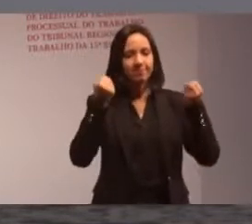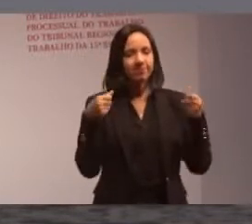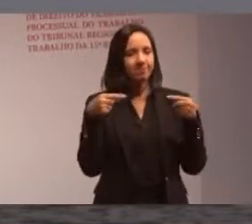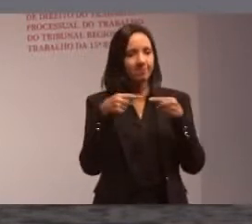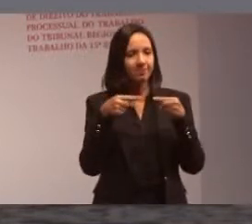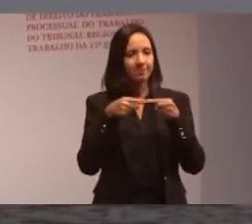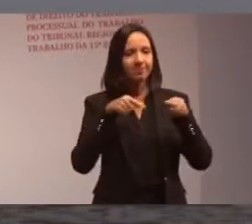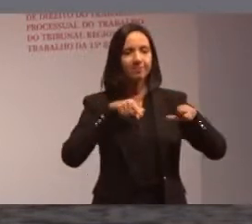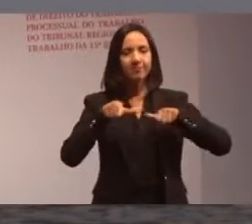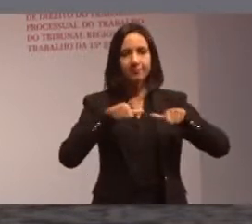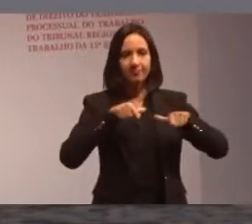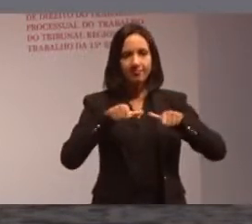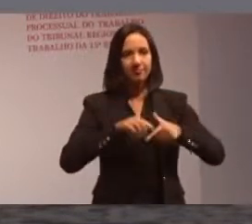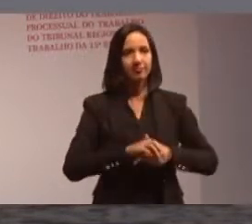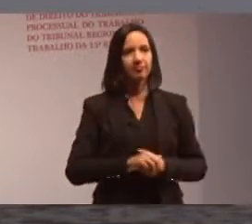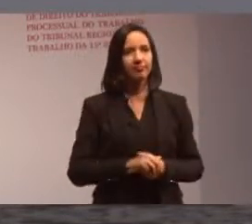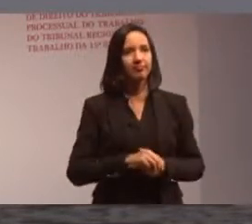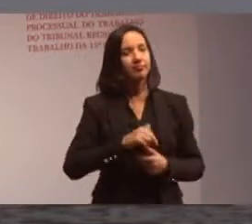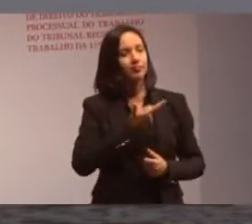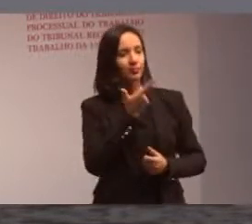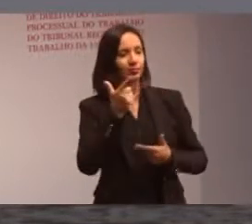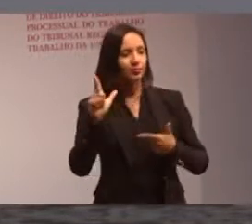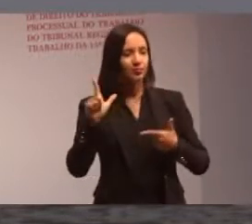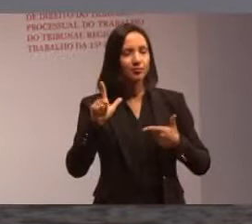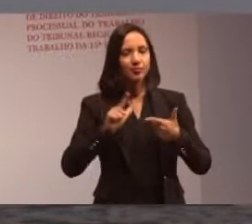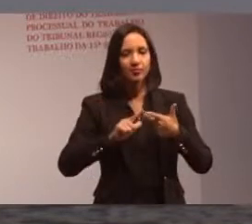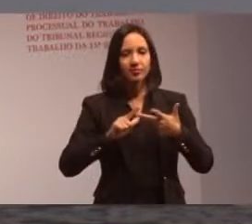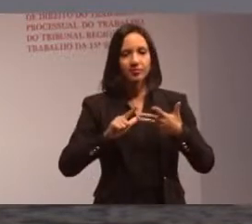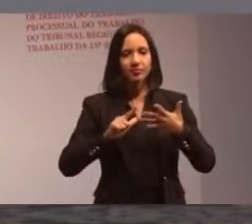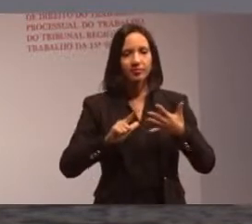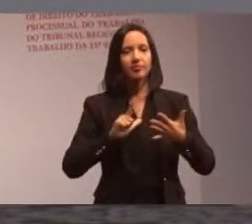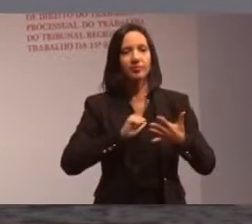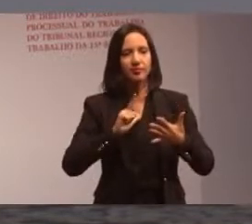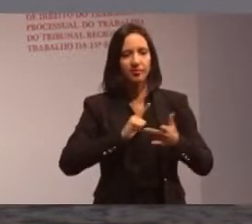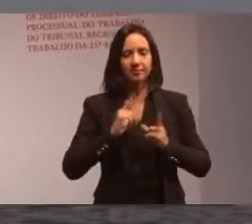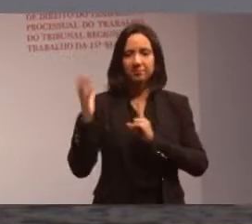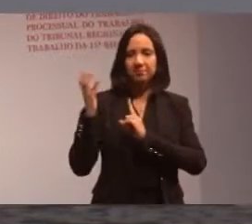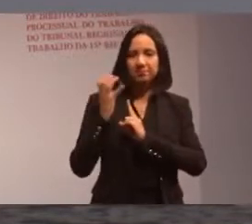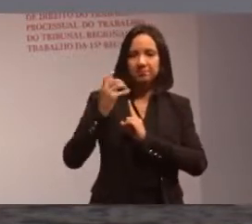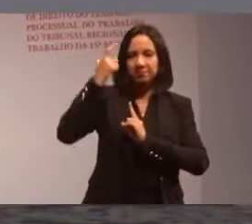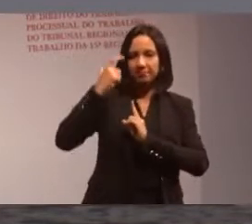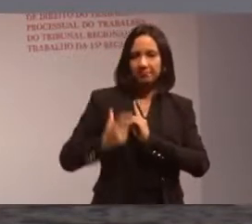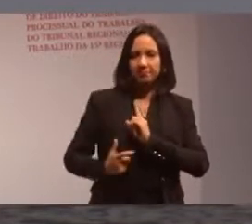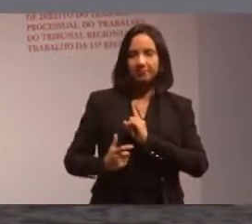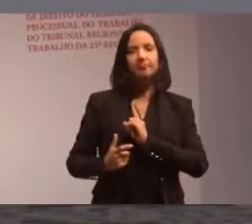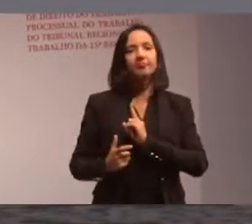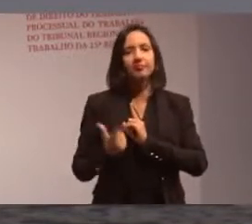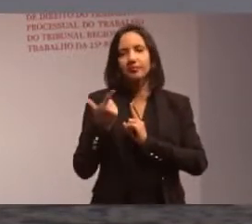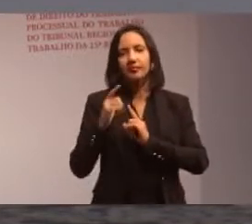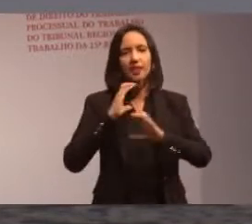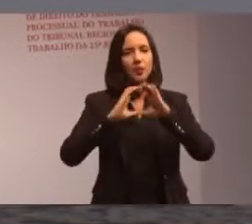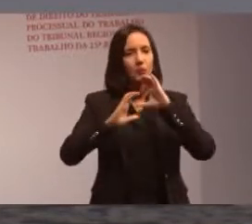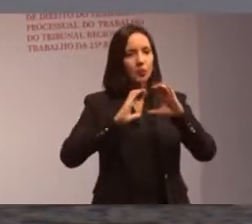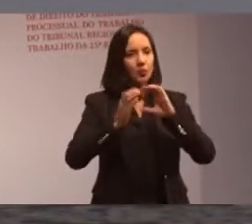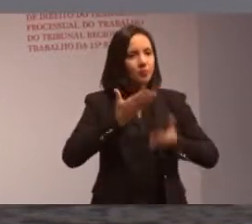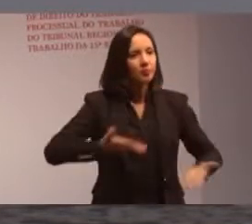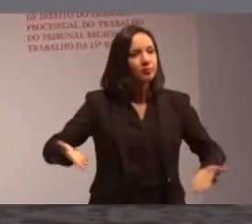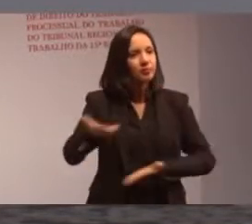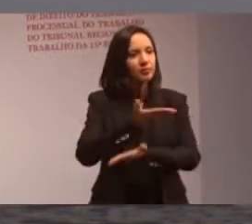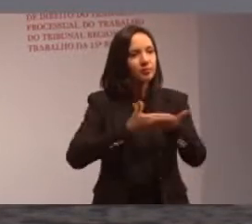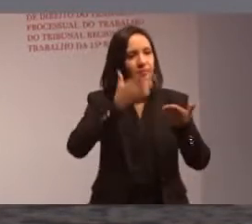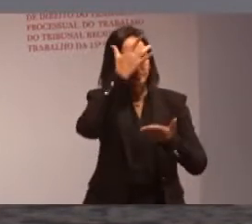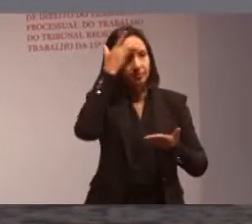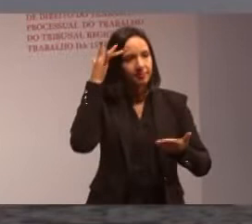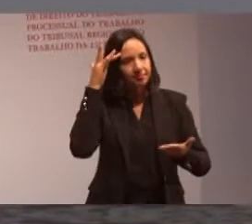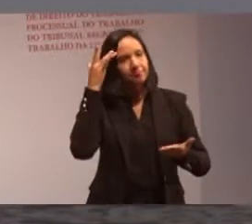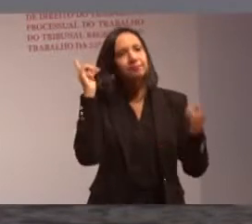ao trabalho. Outras causas são o assédio moral, a falta de comunicação entre as pessoas,